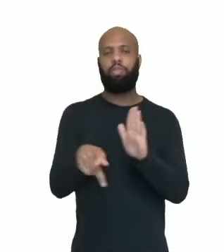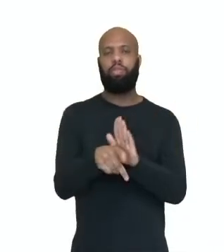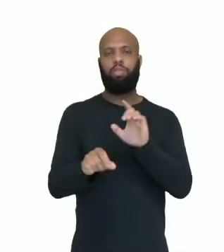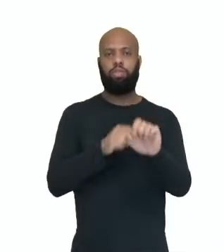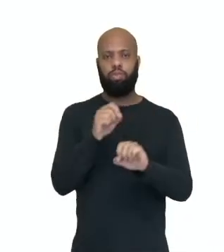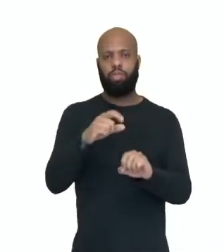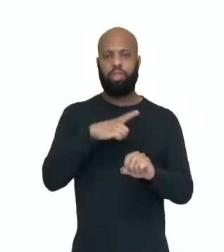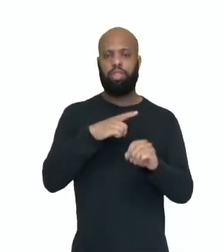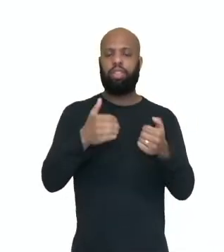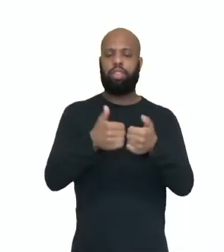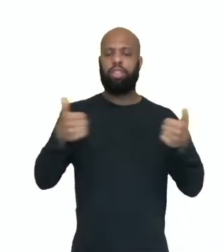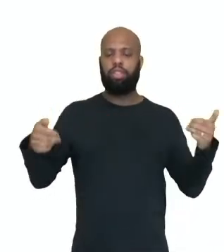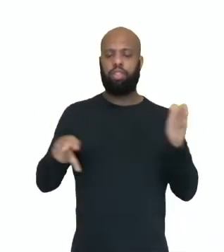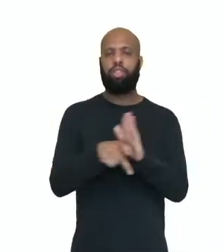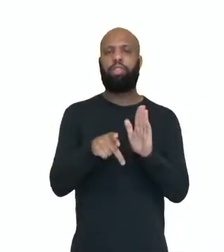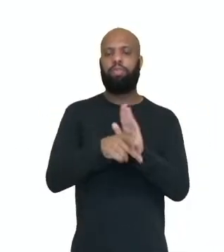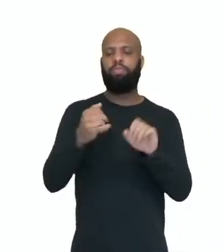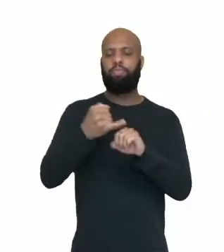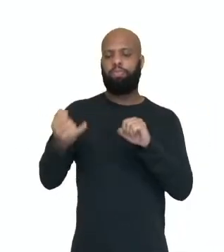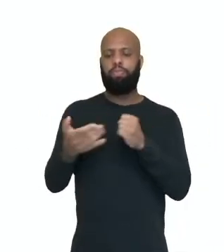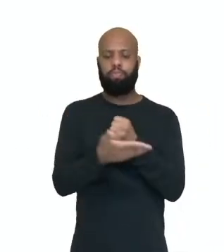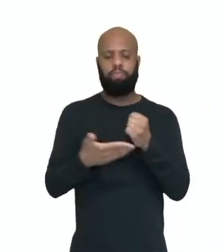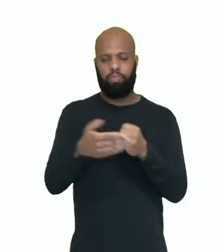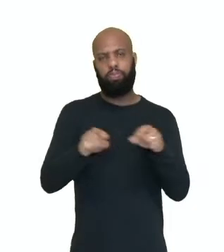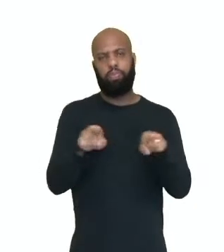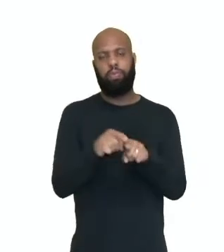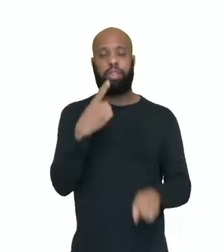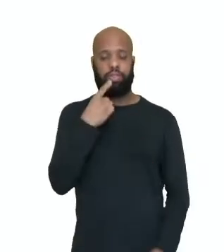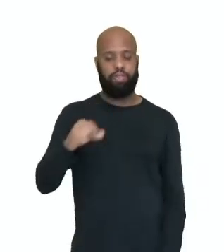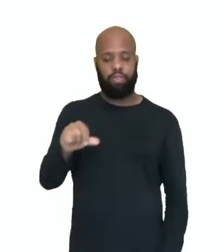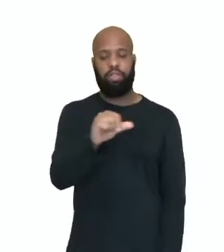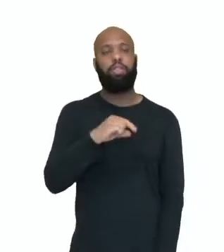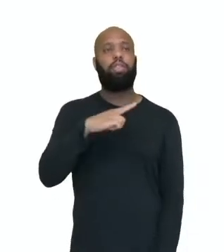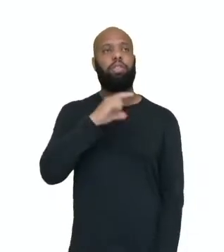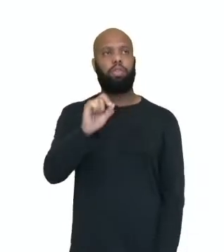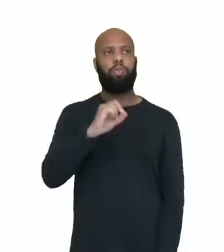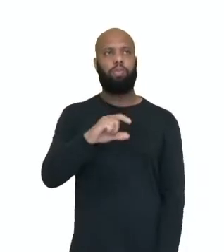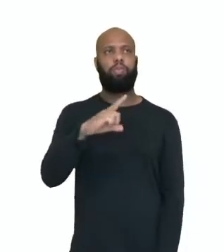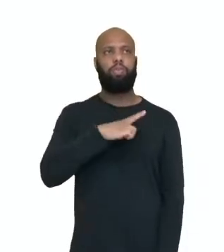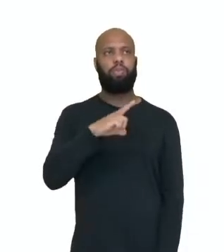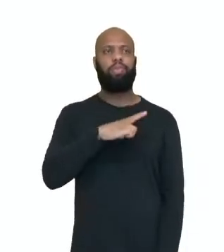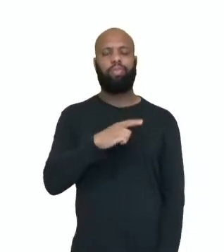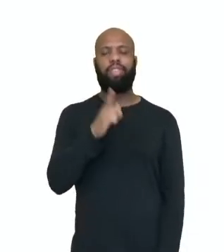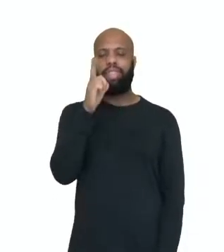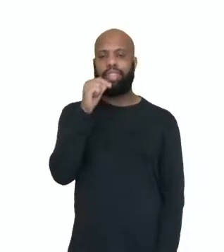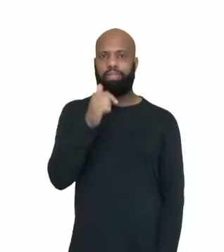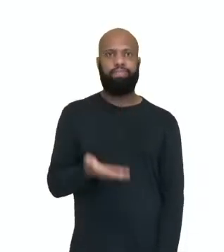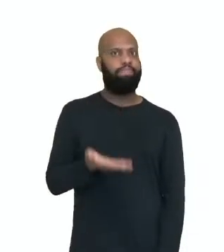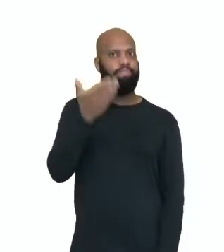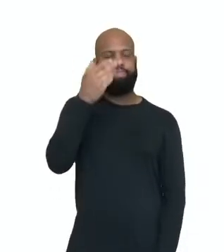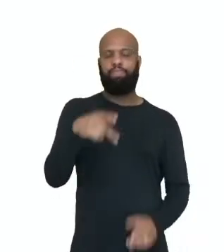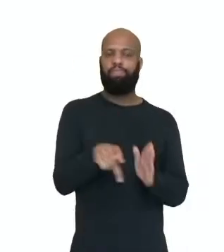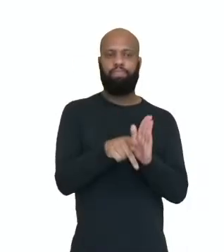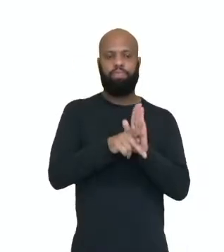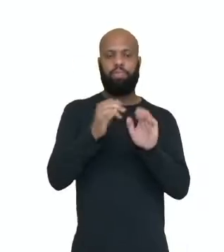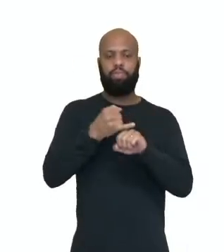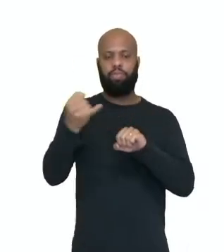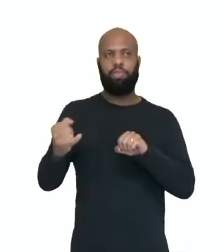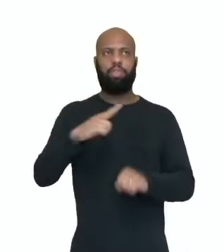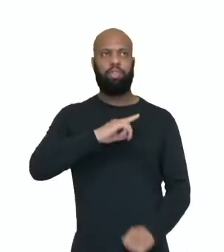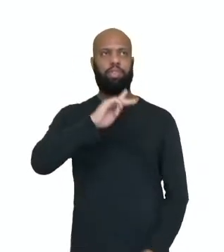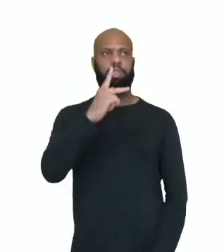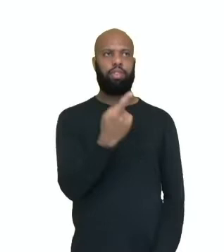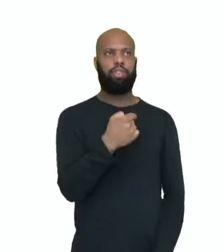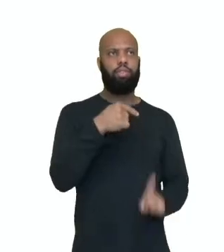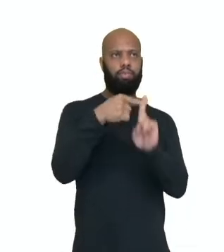composto iônico, seja da base ou do sal. Então a gente tem a autonização da água que fornece os íons H+ e